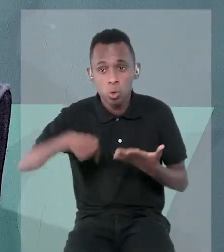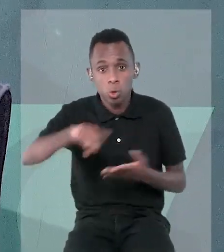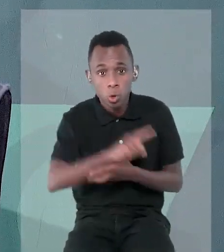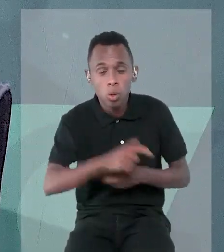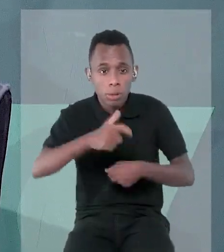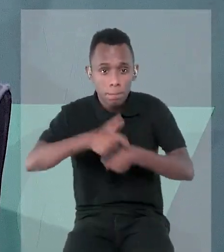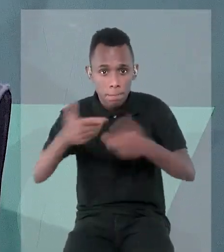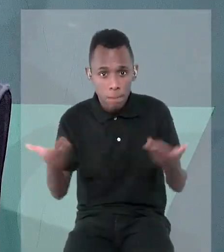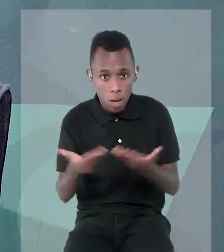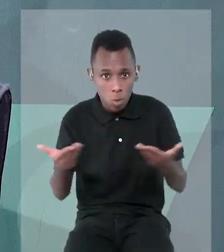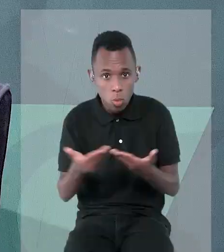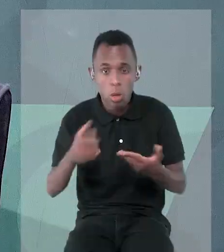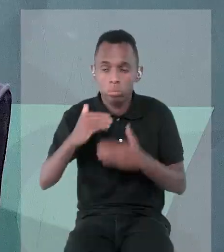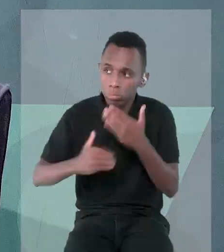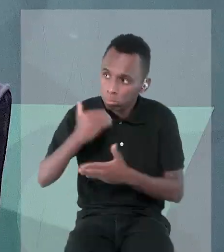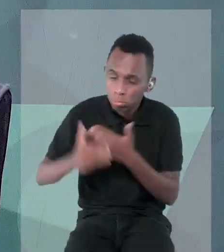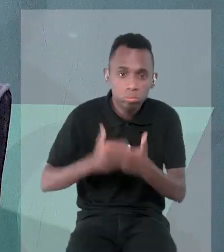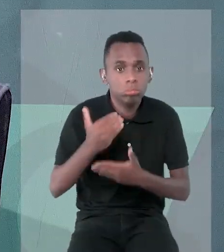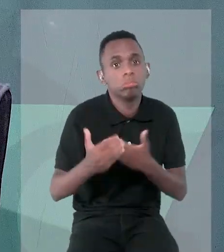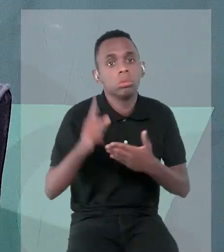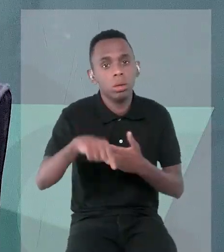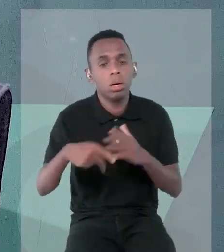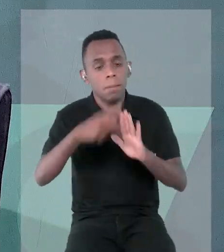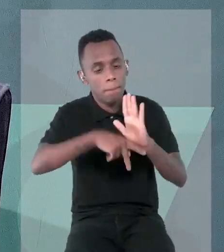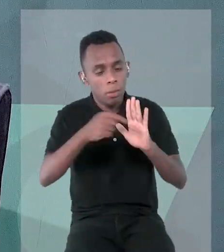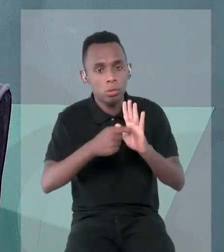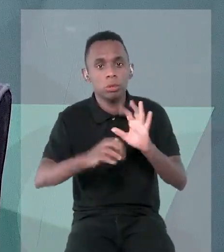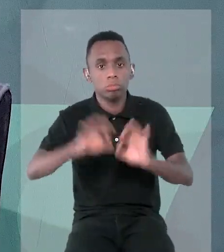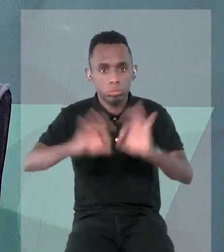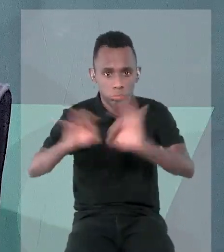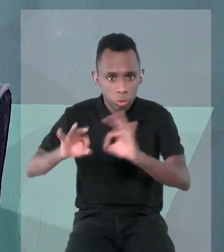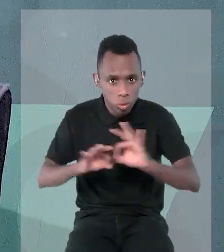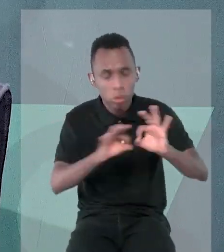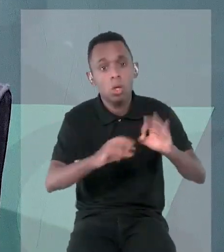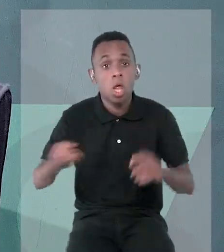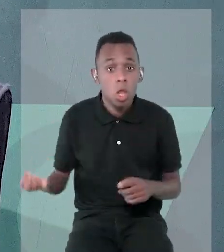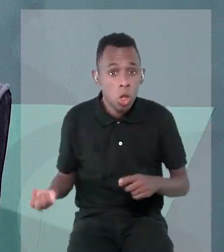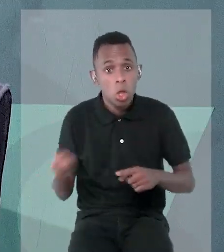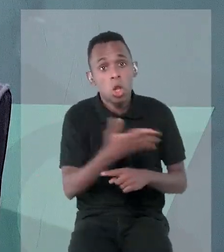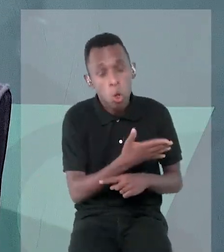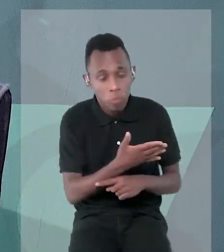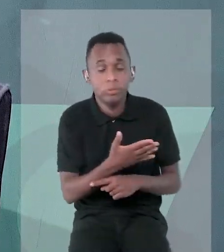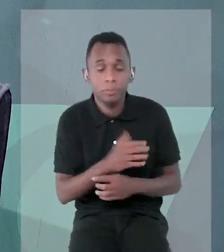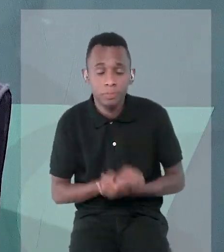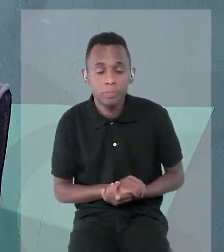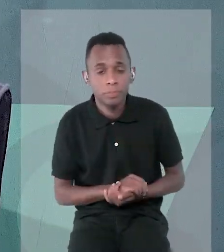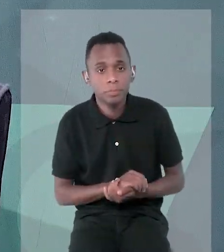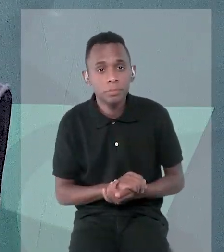está nesse momento na construção desse programa, né, modelizando esse programa